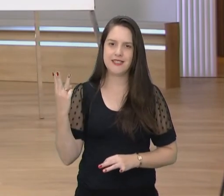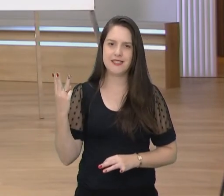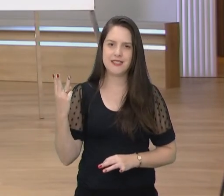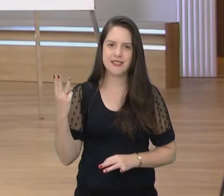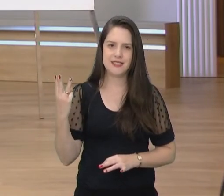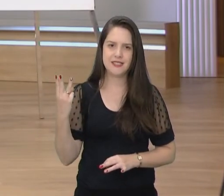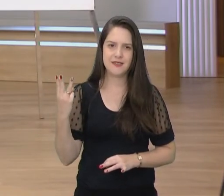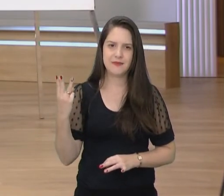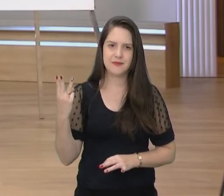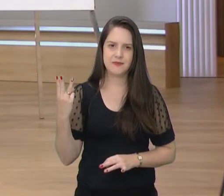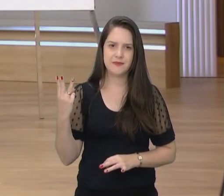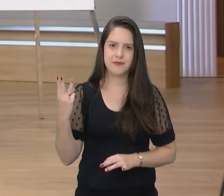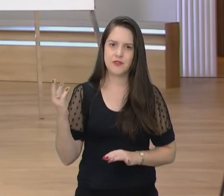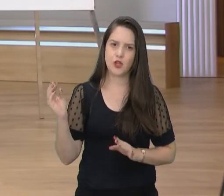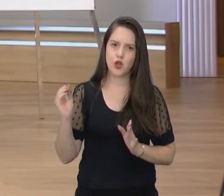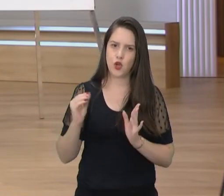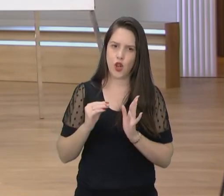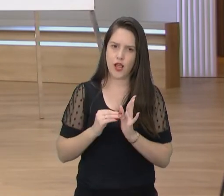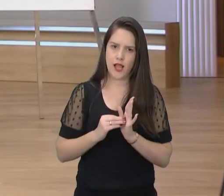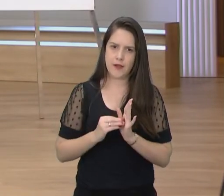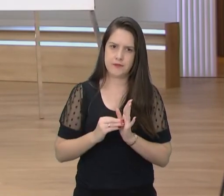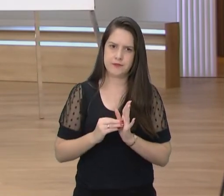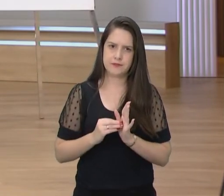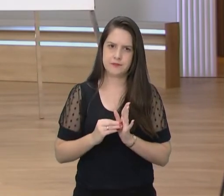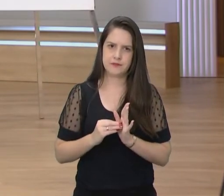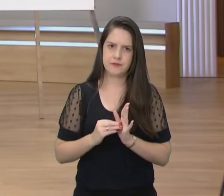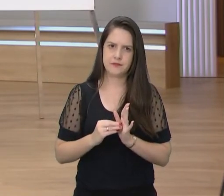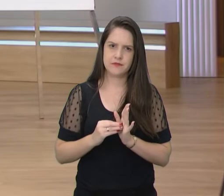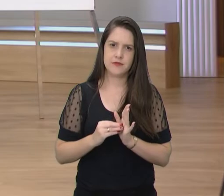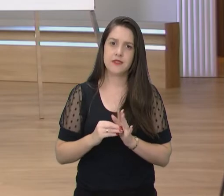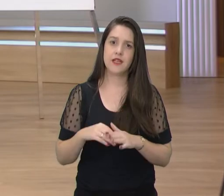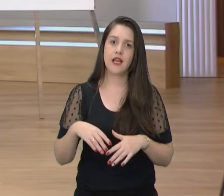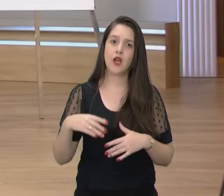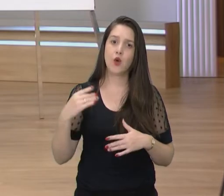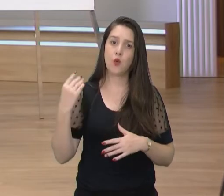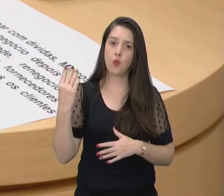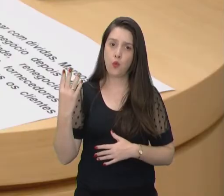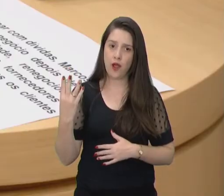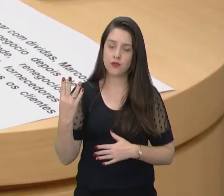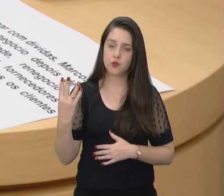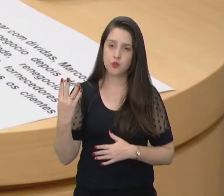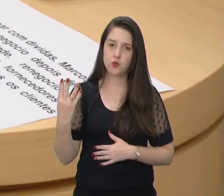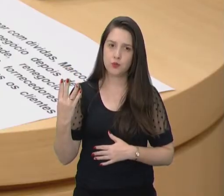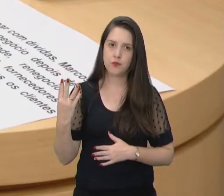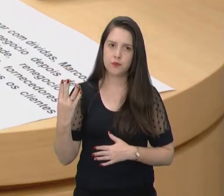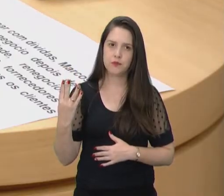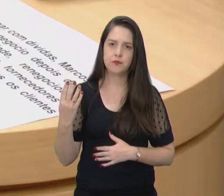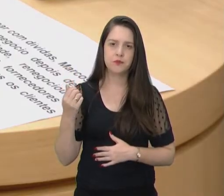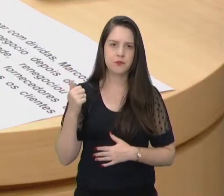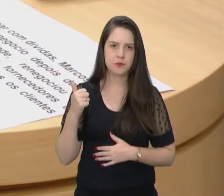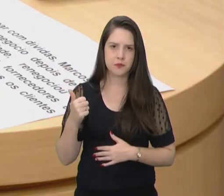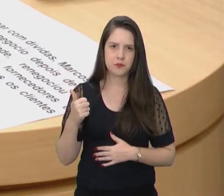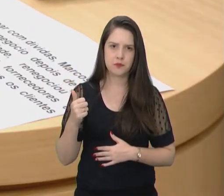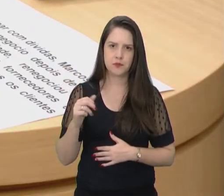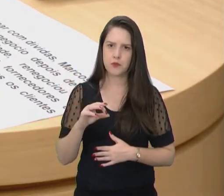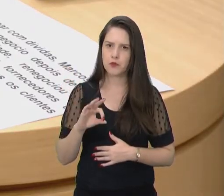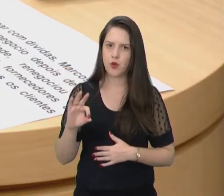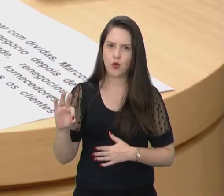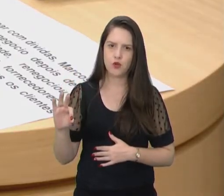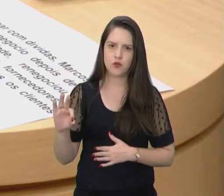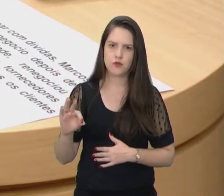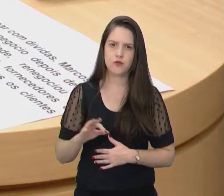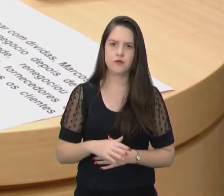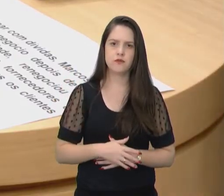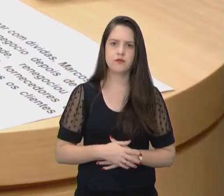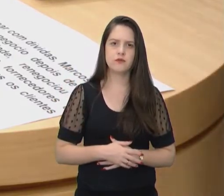texto todinho, se a gente conseguir colocar ele todo em ordem. Tá. Tá bom? E aqui vai ser o 4. O 4. Muito bom. Então a gente já montou uma característica